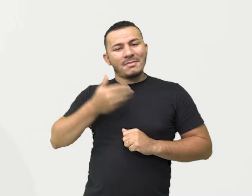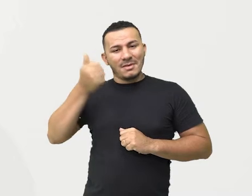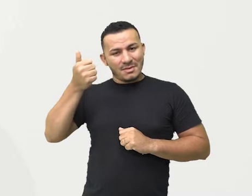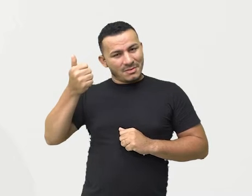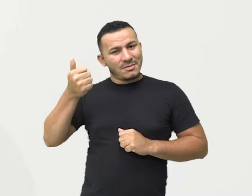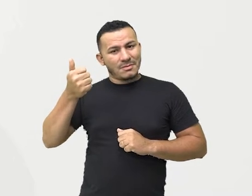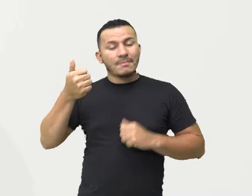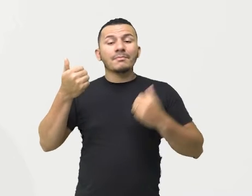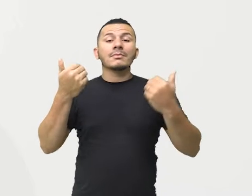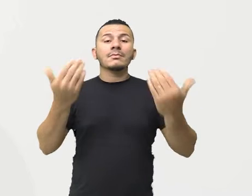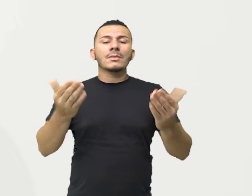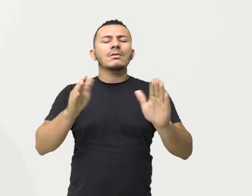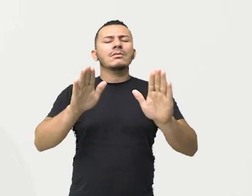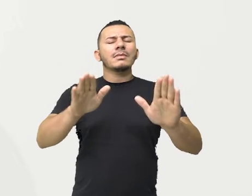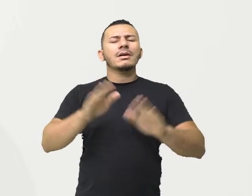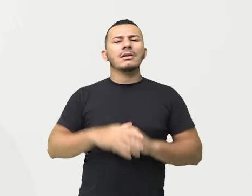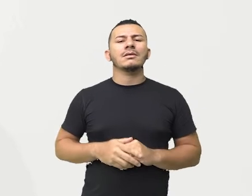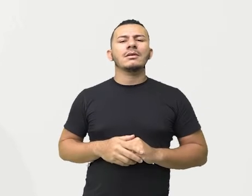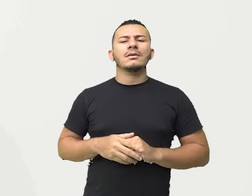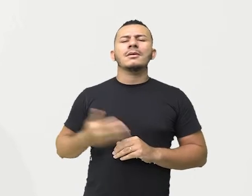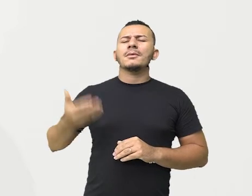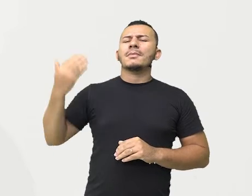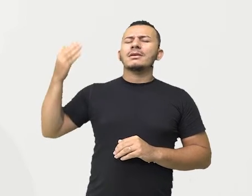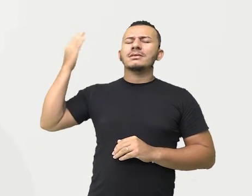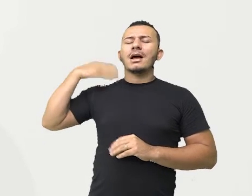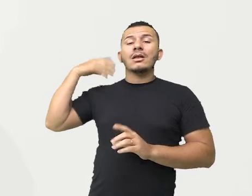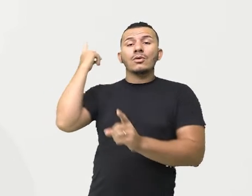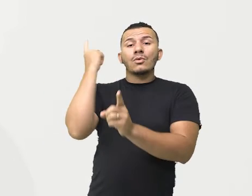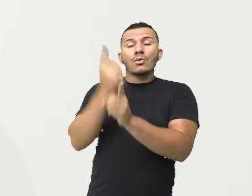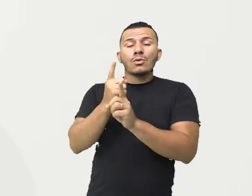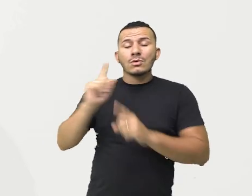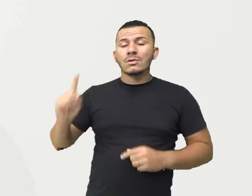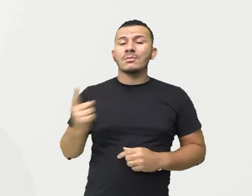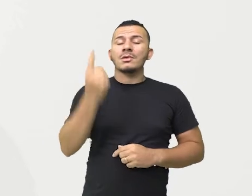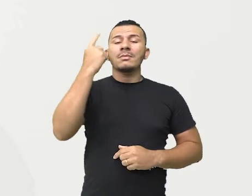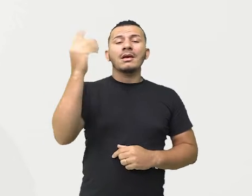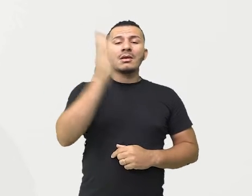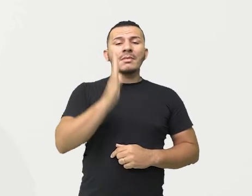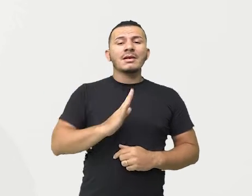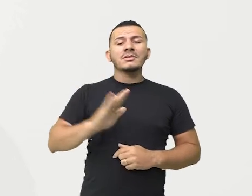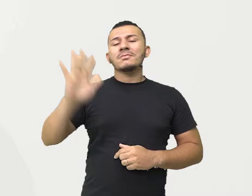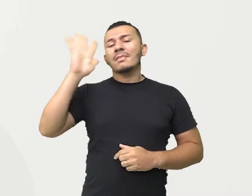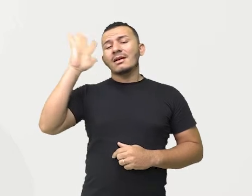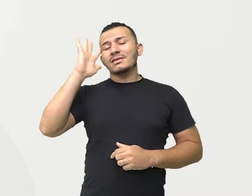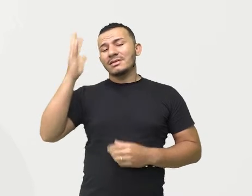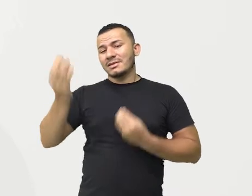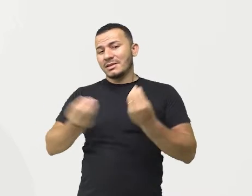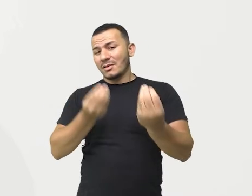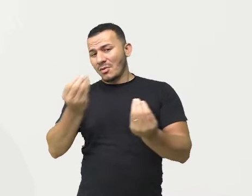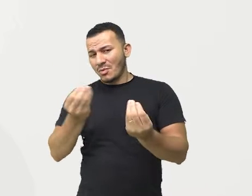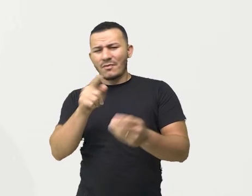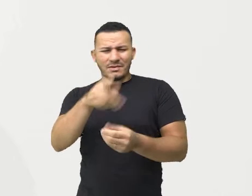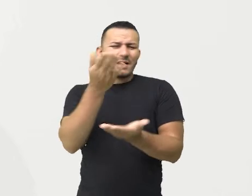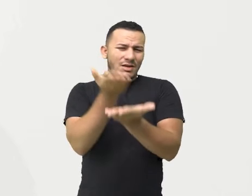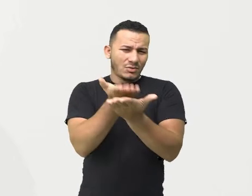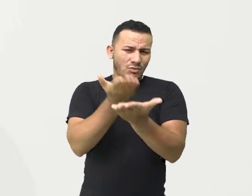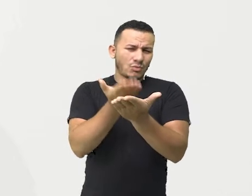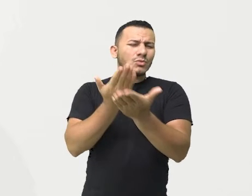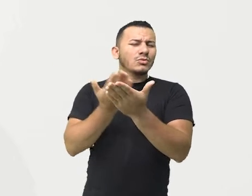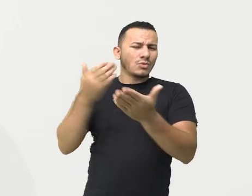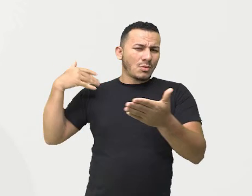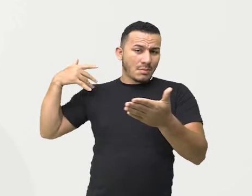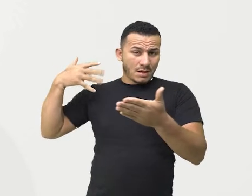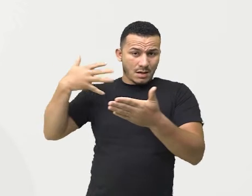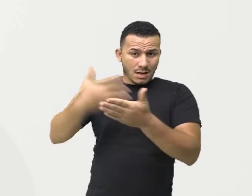como era o nosso país na época do descobrimento, até chegar aos dias de hoje? Claro que estudamos isso,